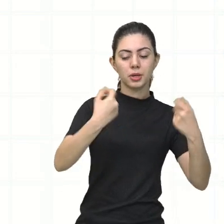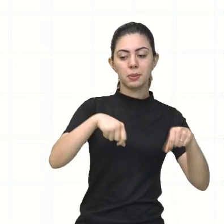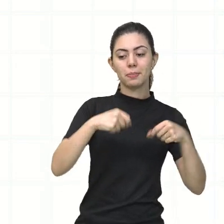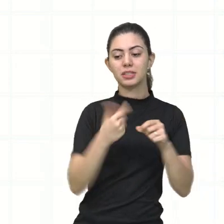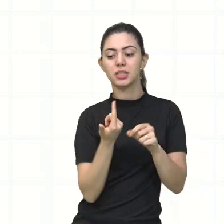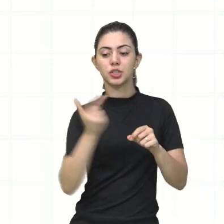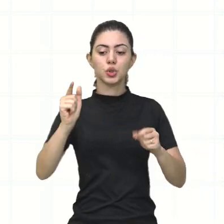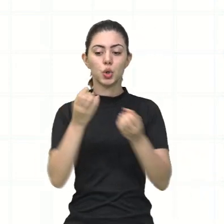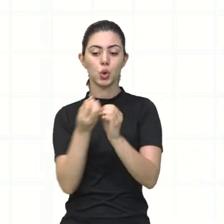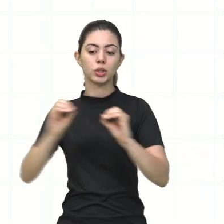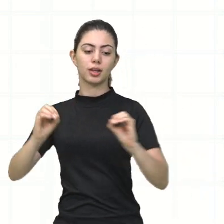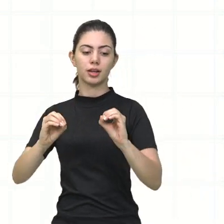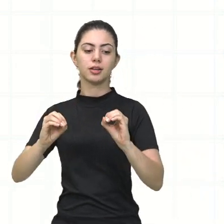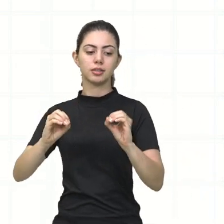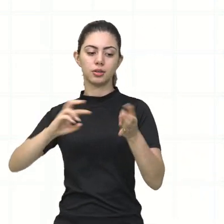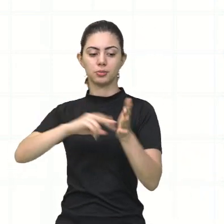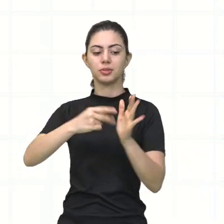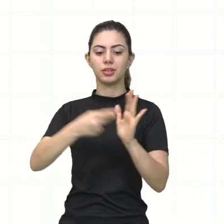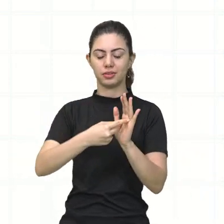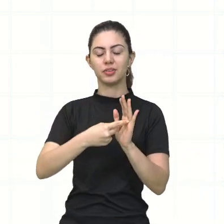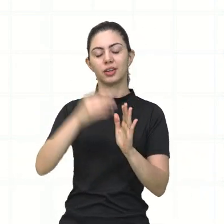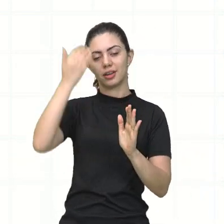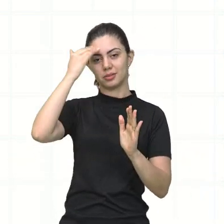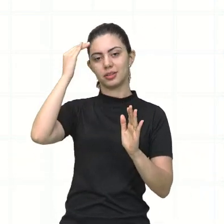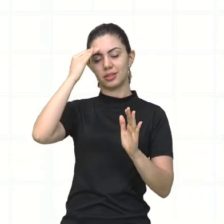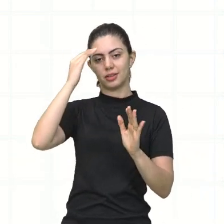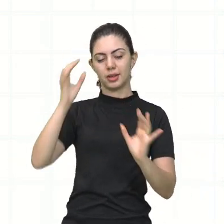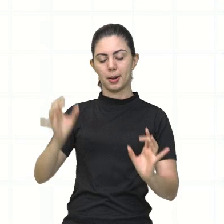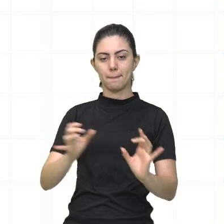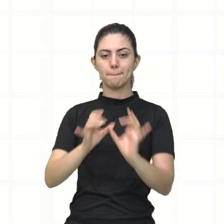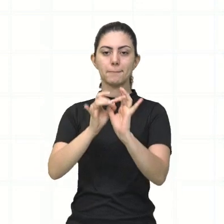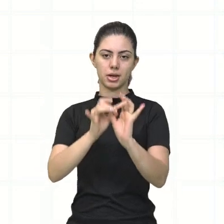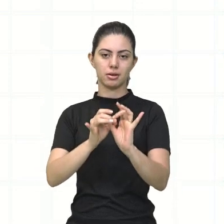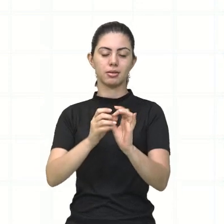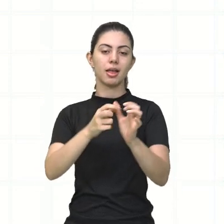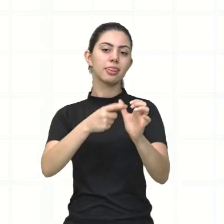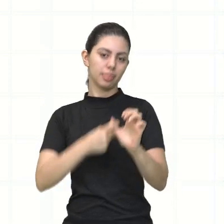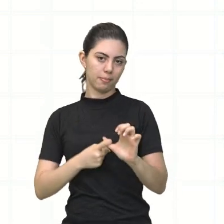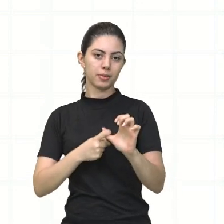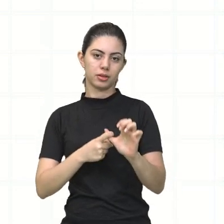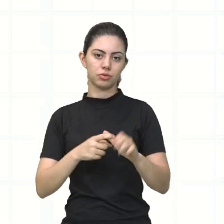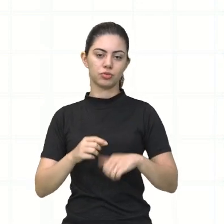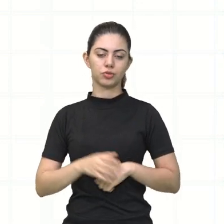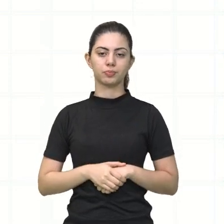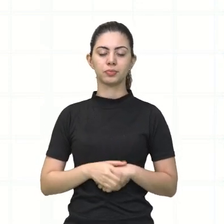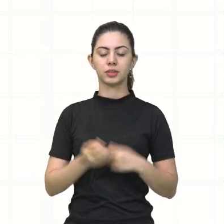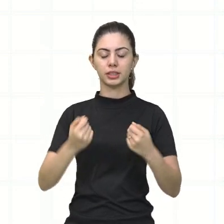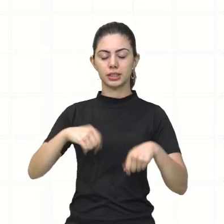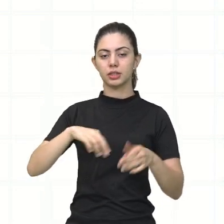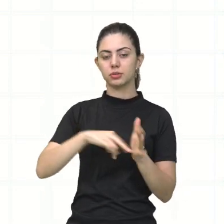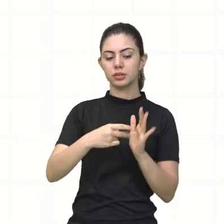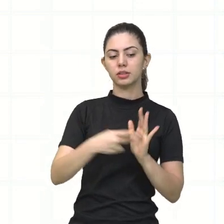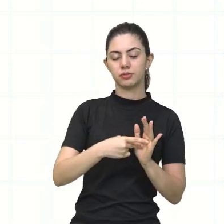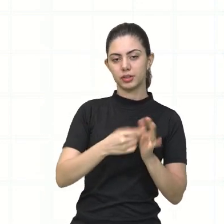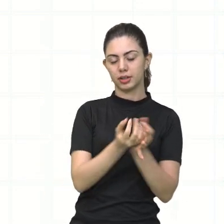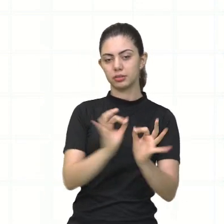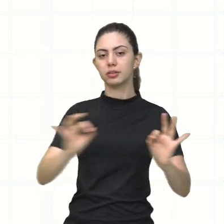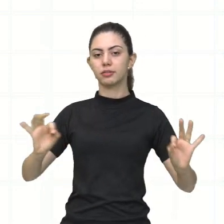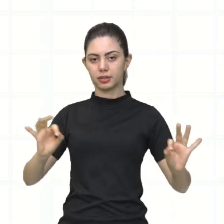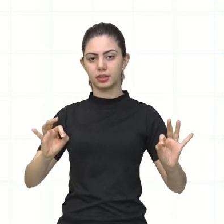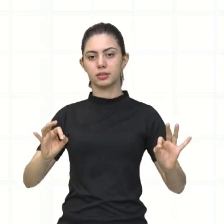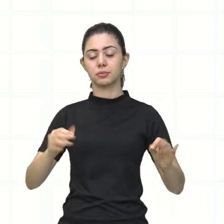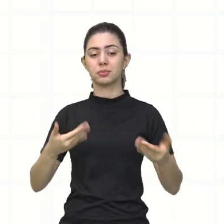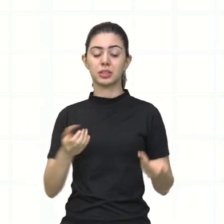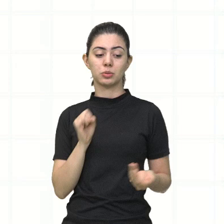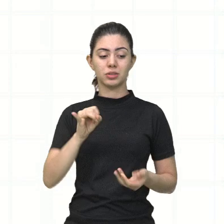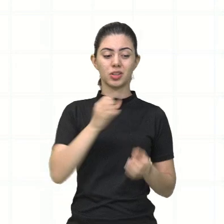é subordinada. Porque ela depende dessa oração para ter um sentido completo. Ela por si só